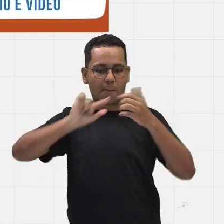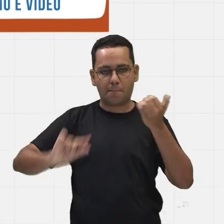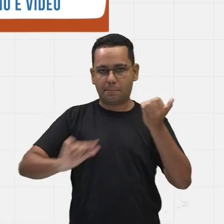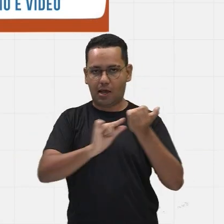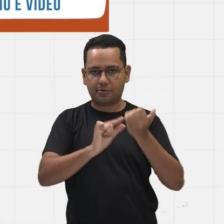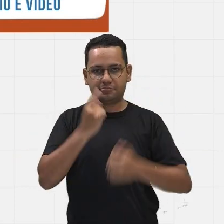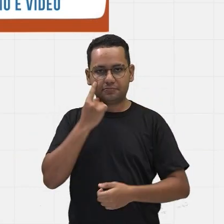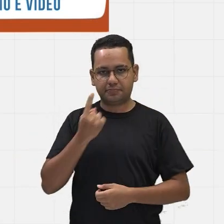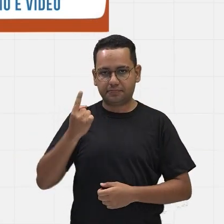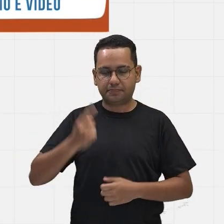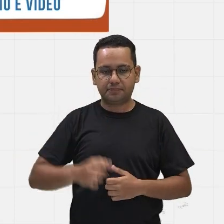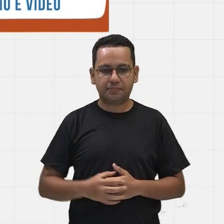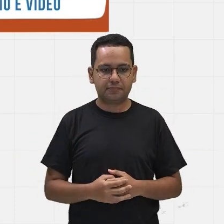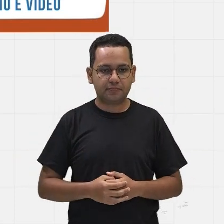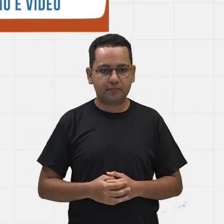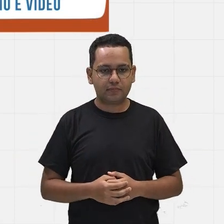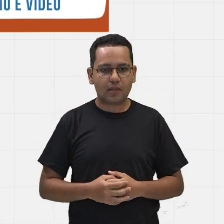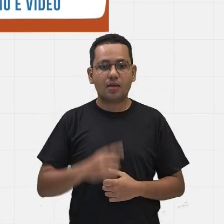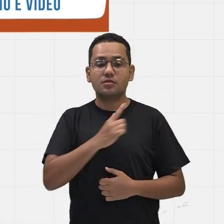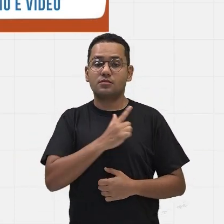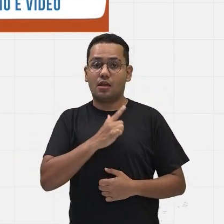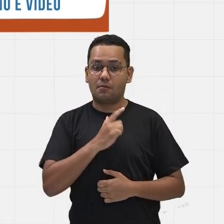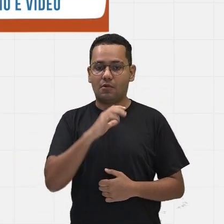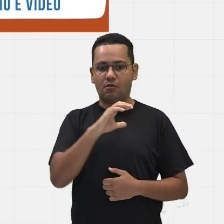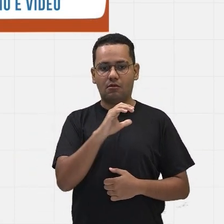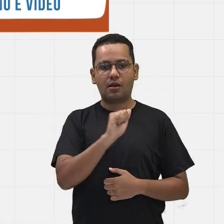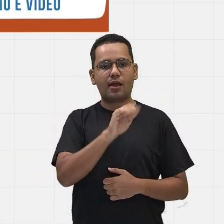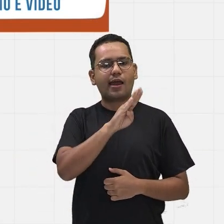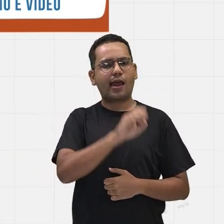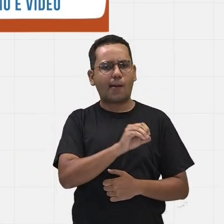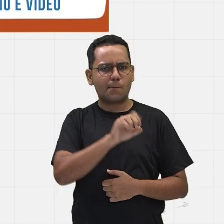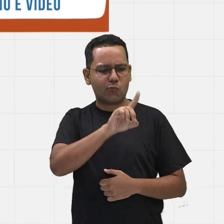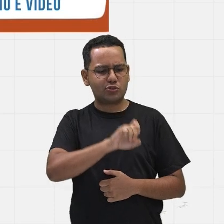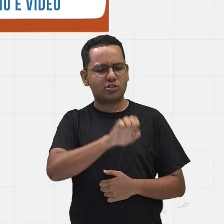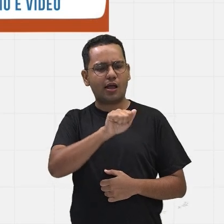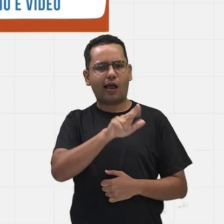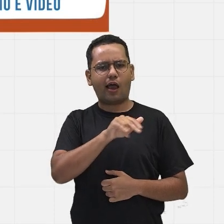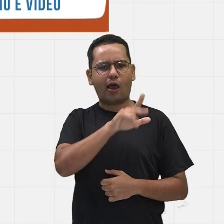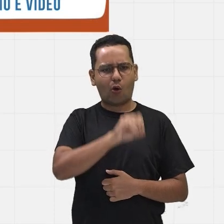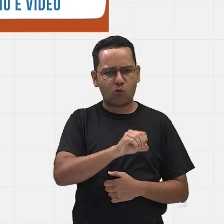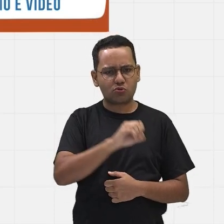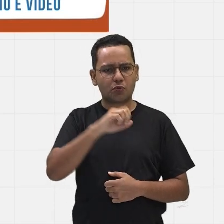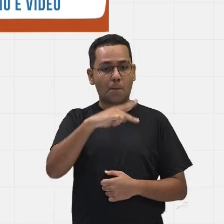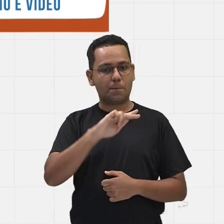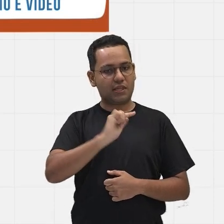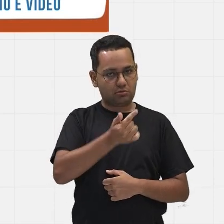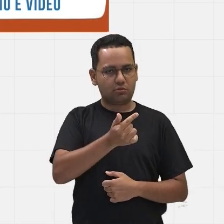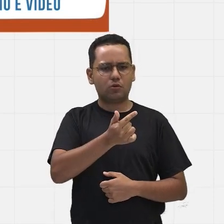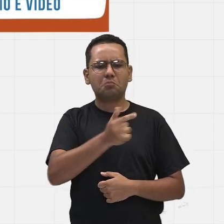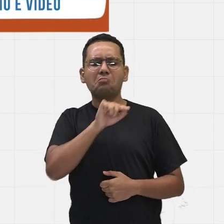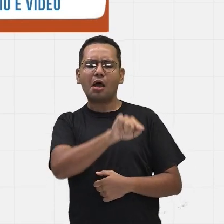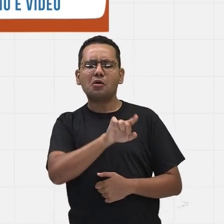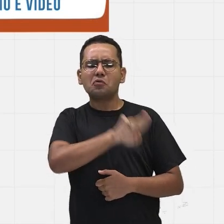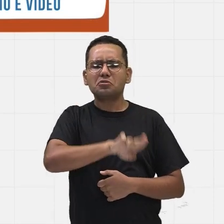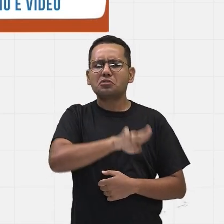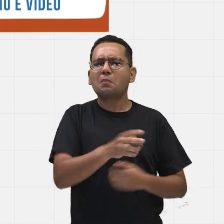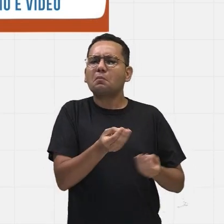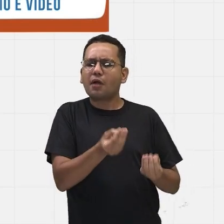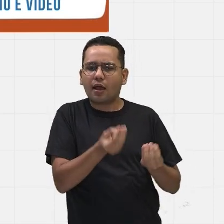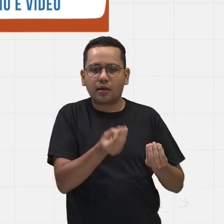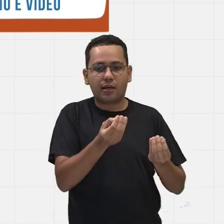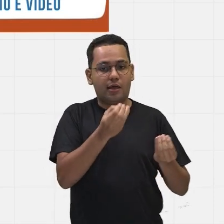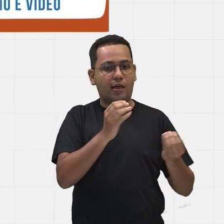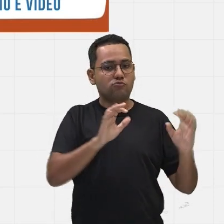Temos aí cabo de áudio P2, temos o cabo de áudio P2 é utilizado junto com o cabo